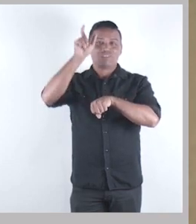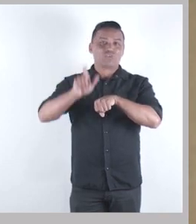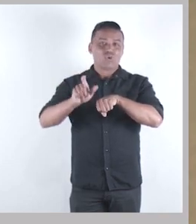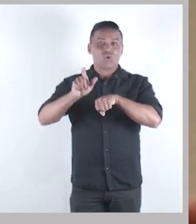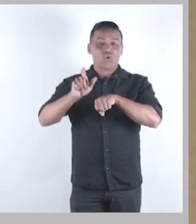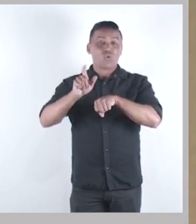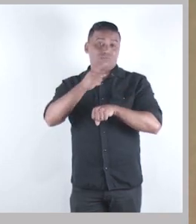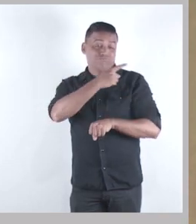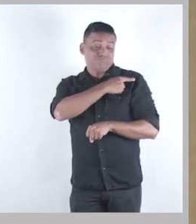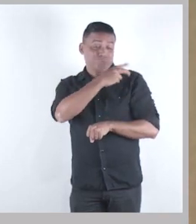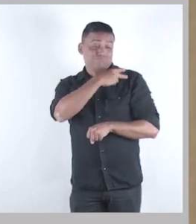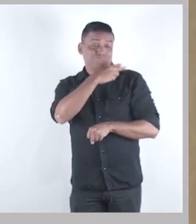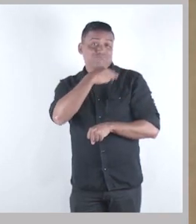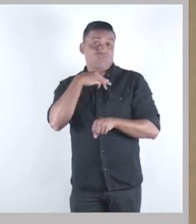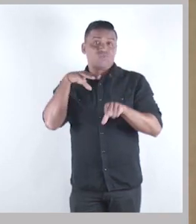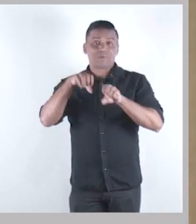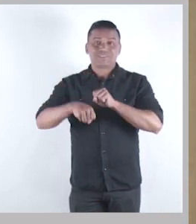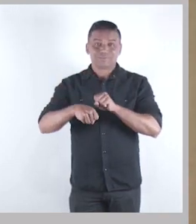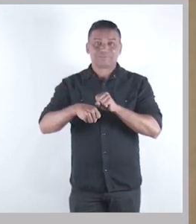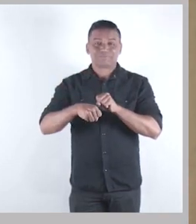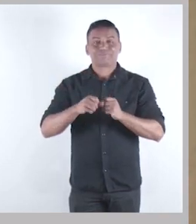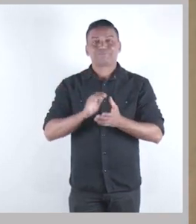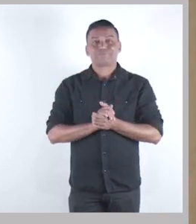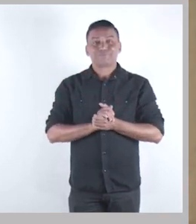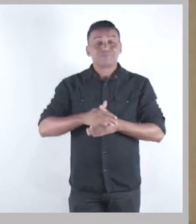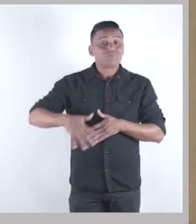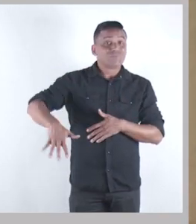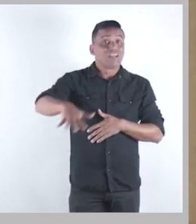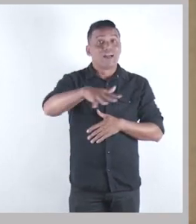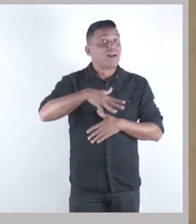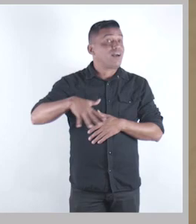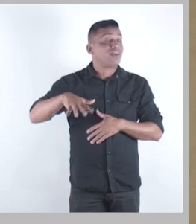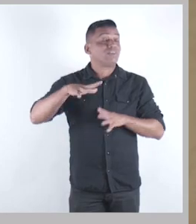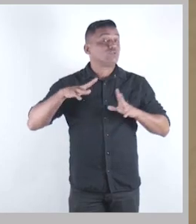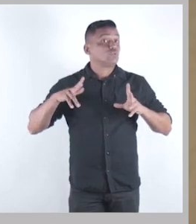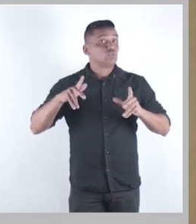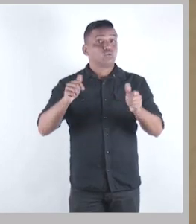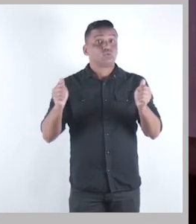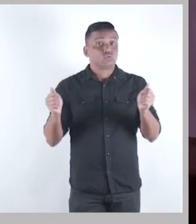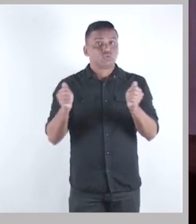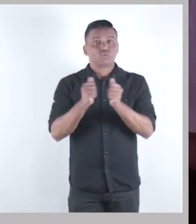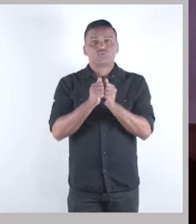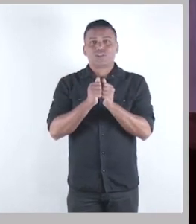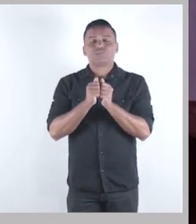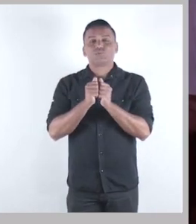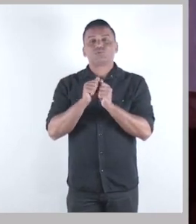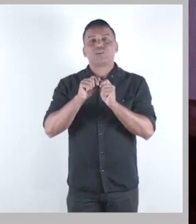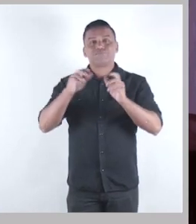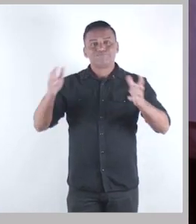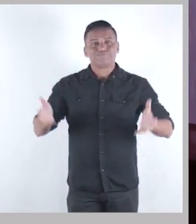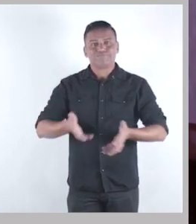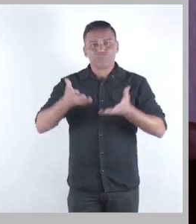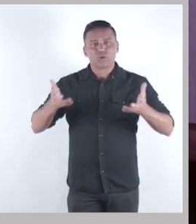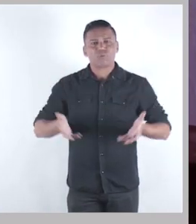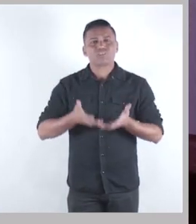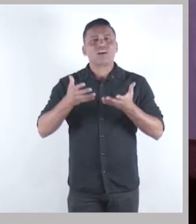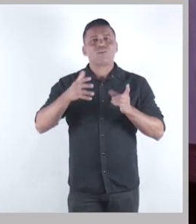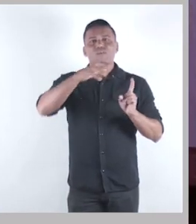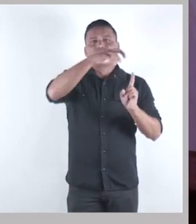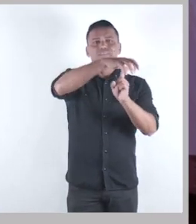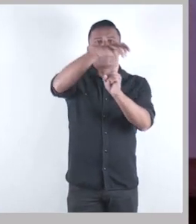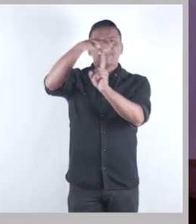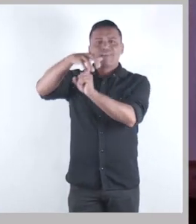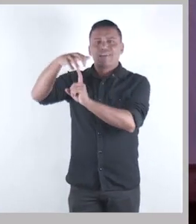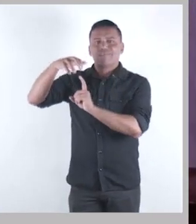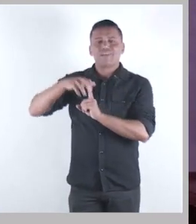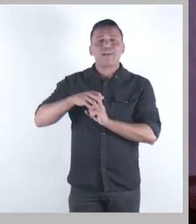Então, esse é o nosso campo. E juntamos a esse nosso campo o quê? Juntamos a esse campo a promoção de feiras